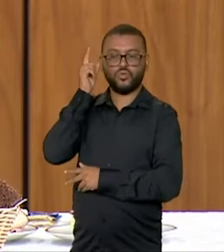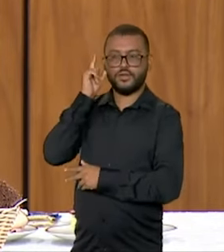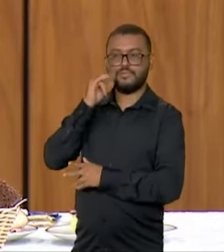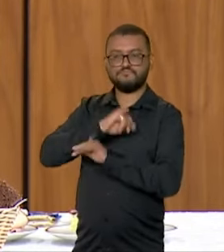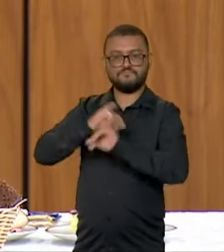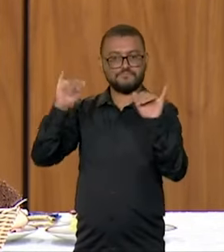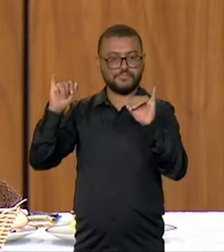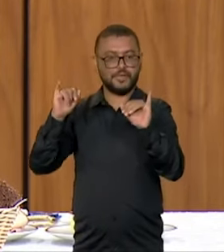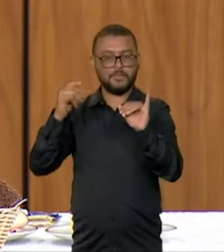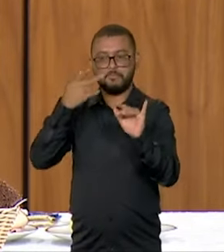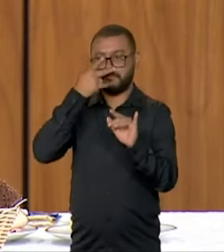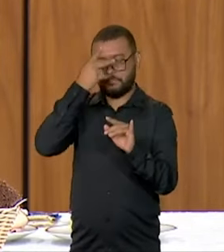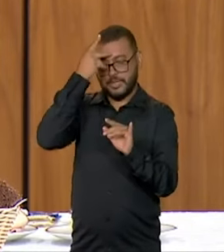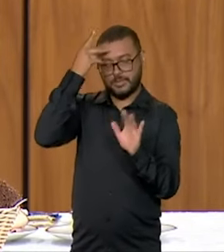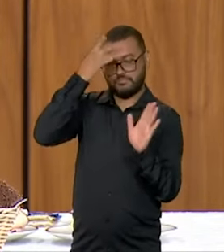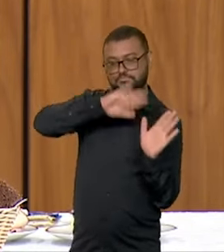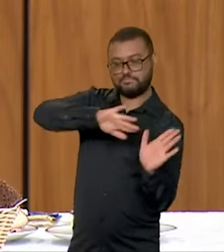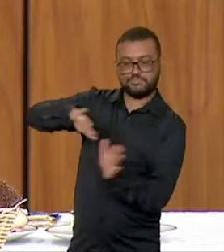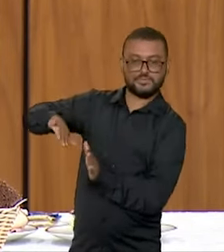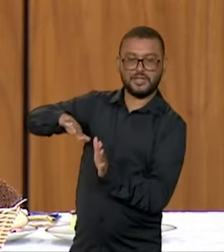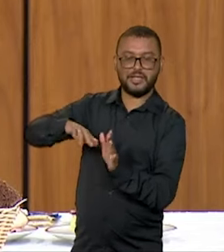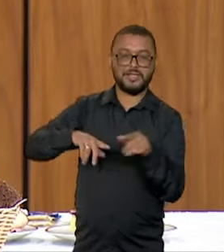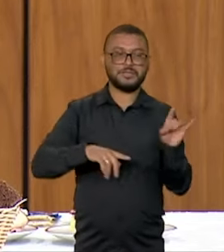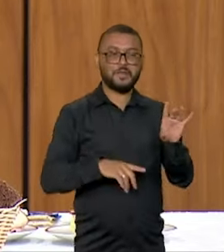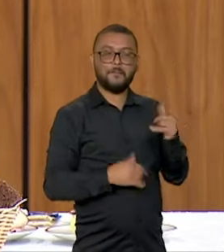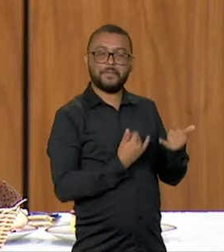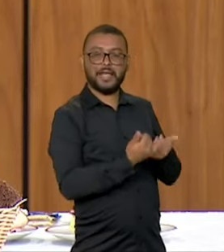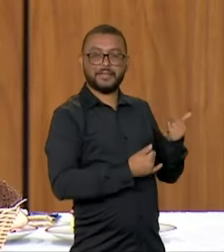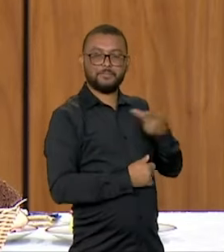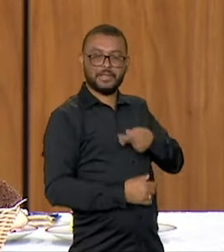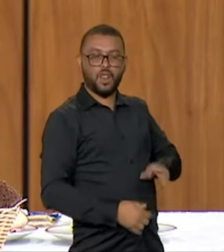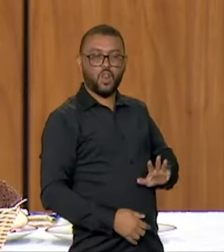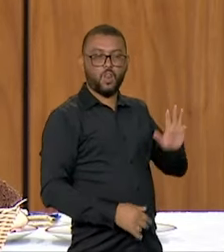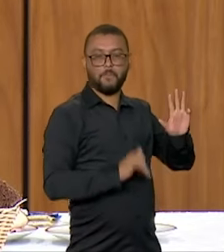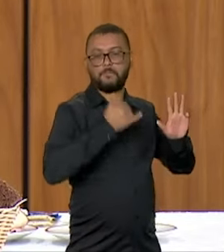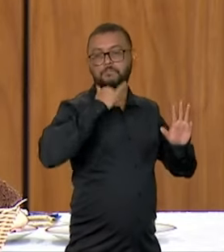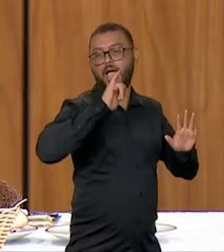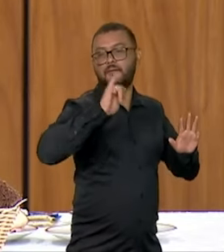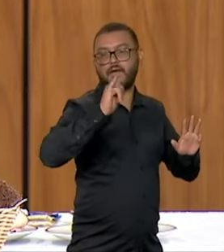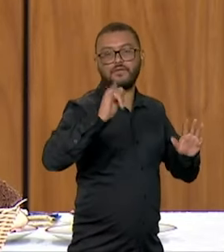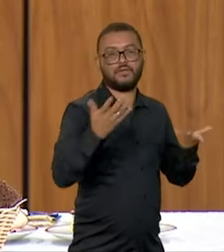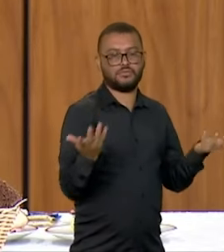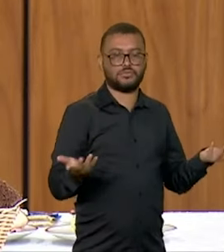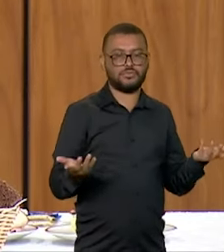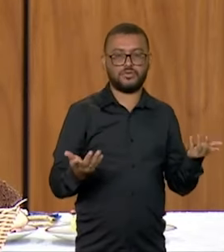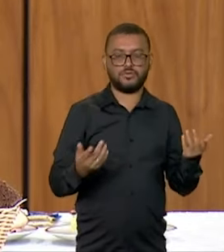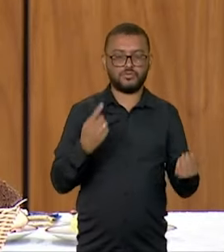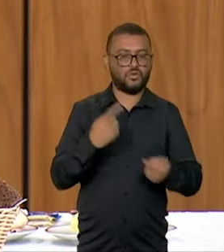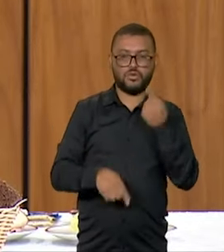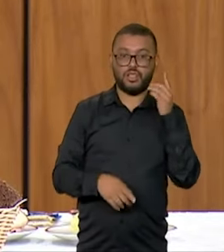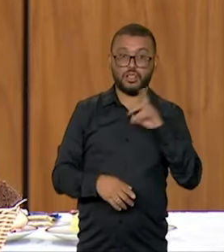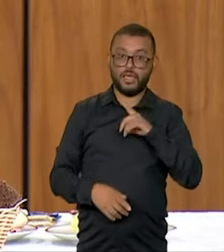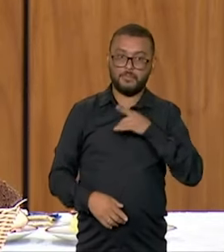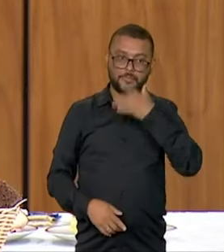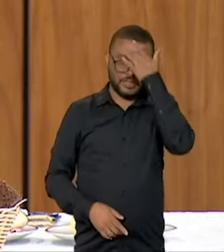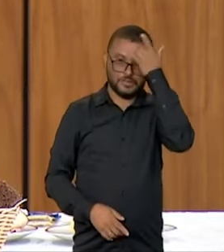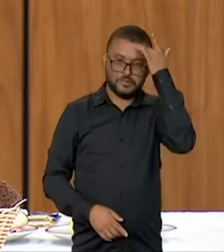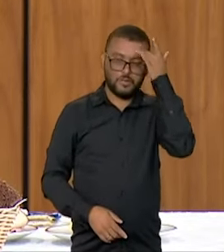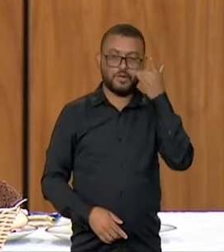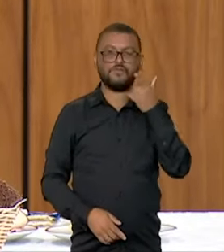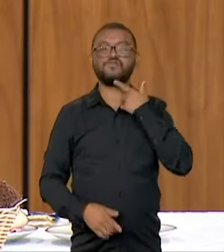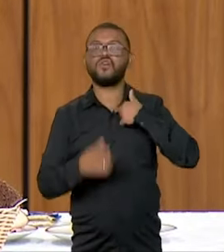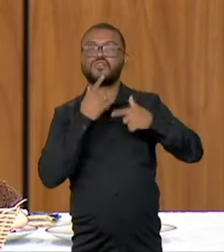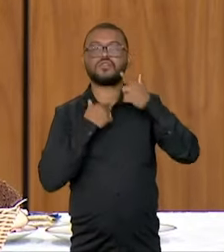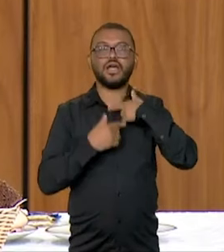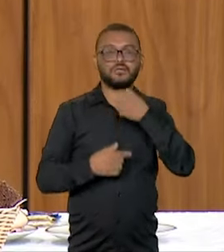e que acabaram ficando secundarizados por conta daquilo que, evidentemente, para qualquer pessoa que tinha boa vontade,